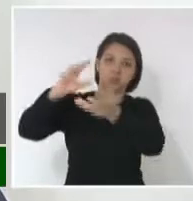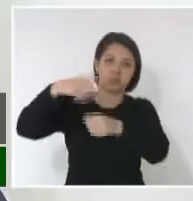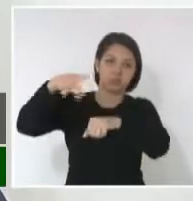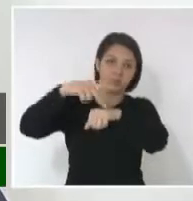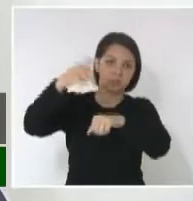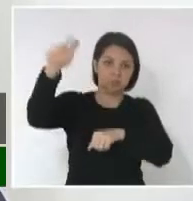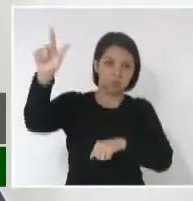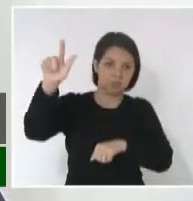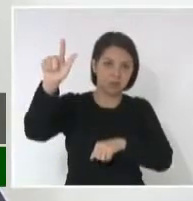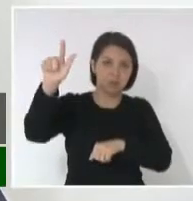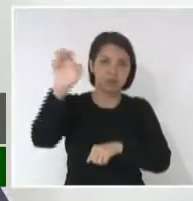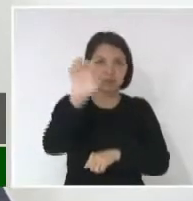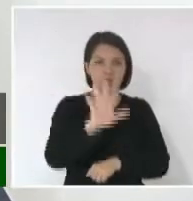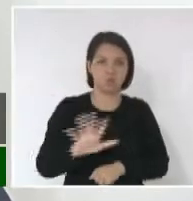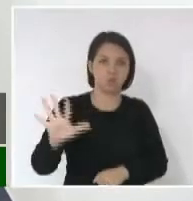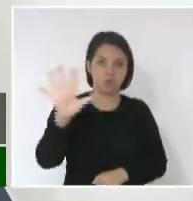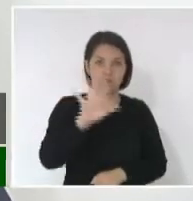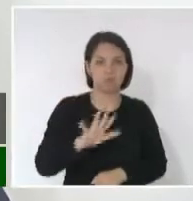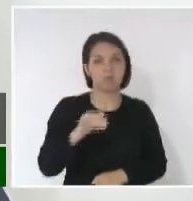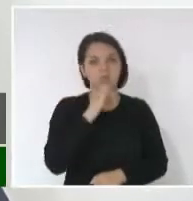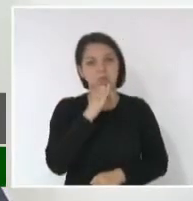outros, Estados Unidos,